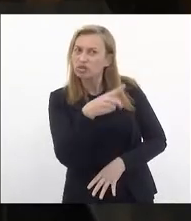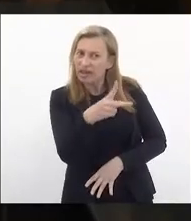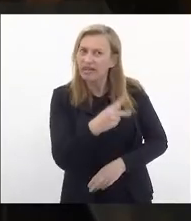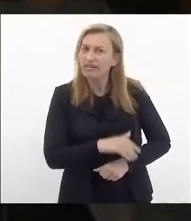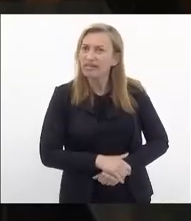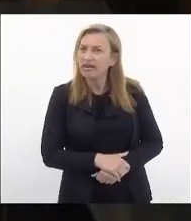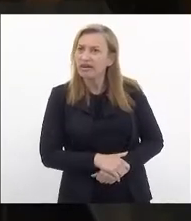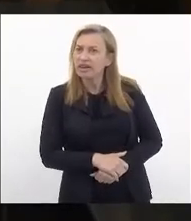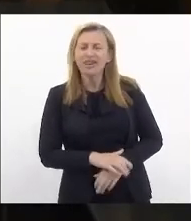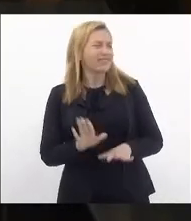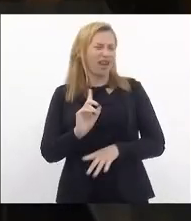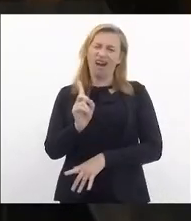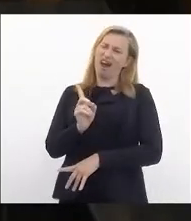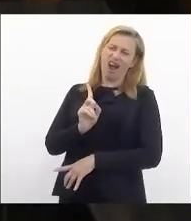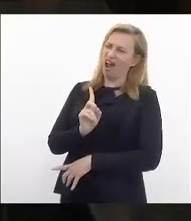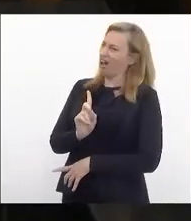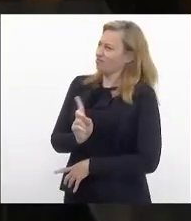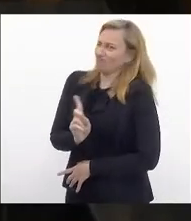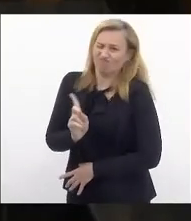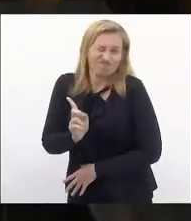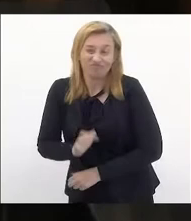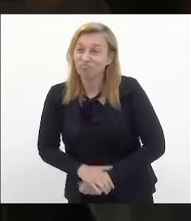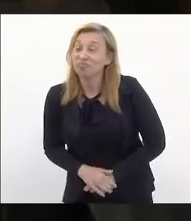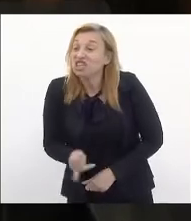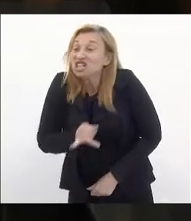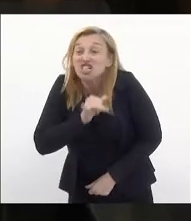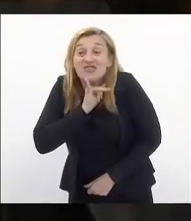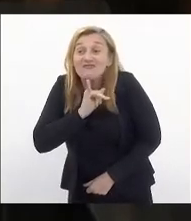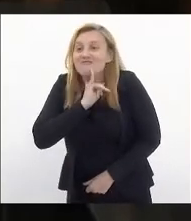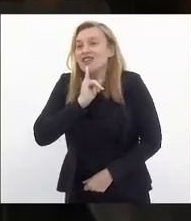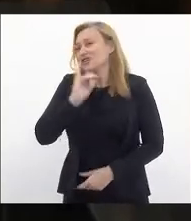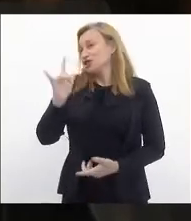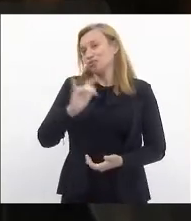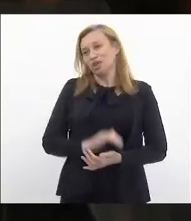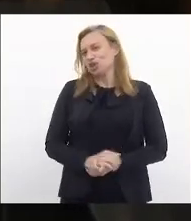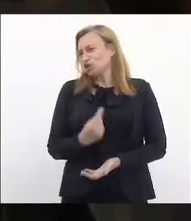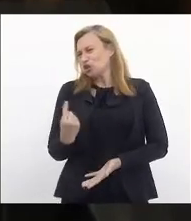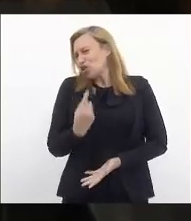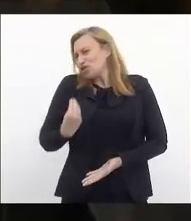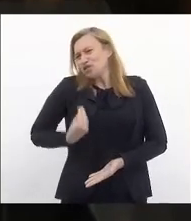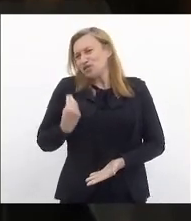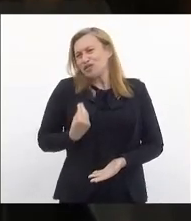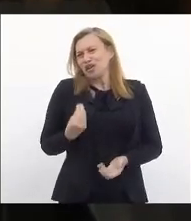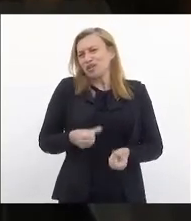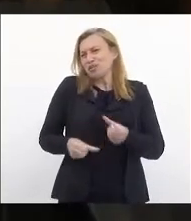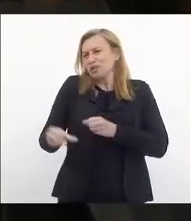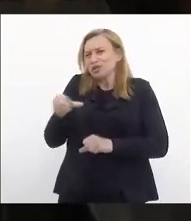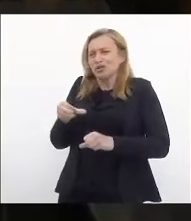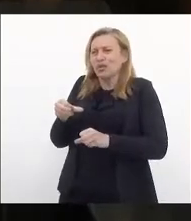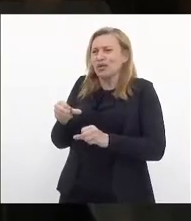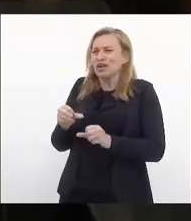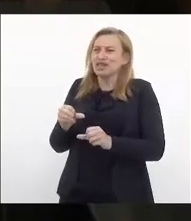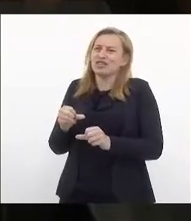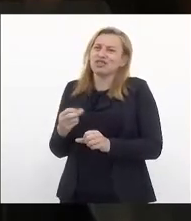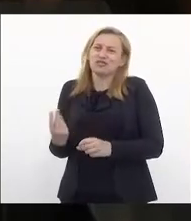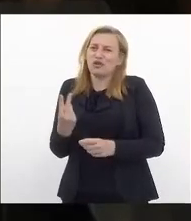Leandro claro que não infelizmente nós vivemos uma inversão de valores